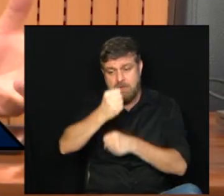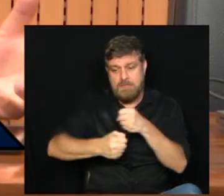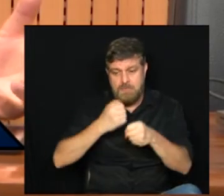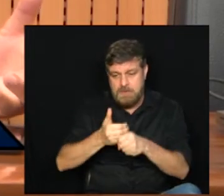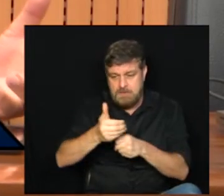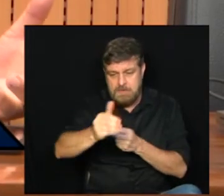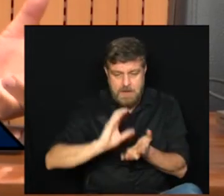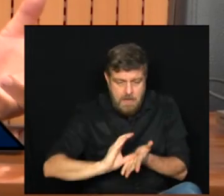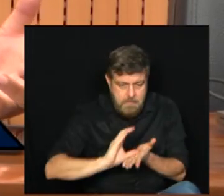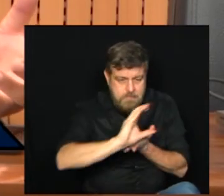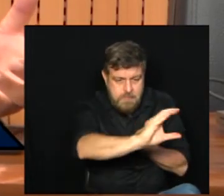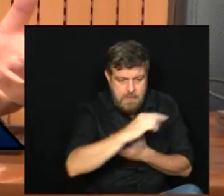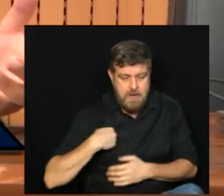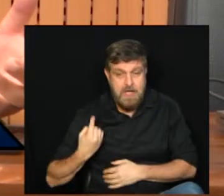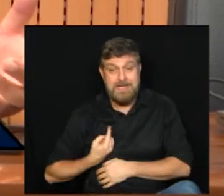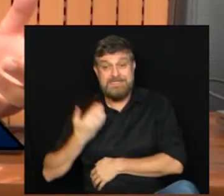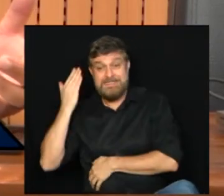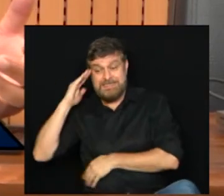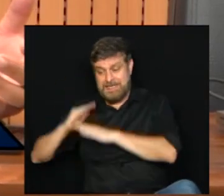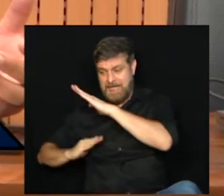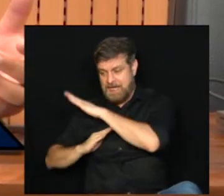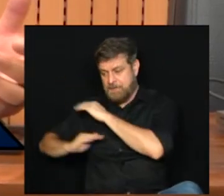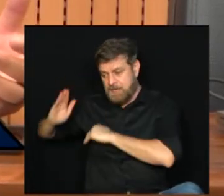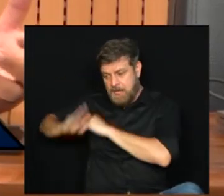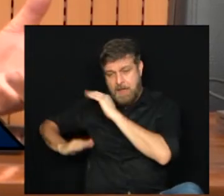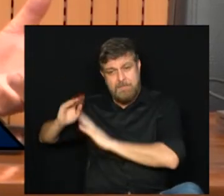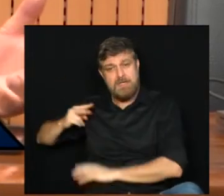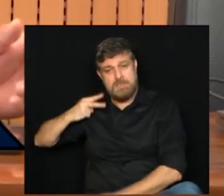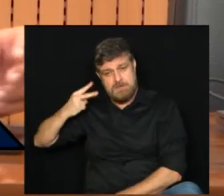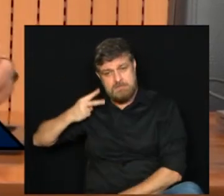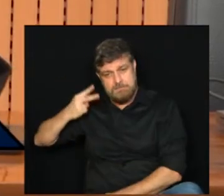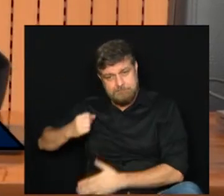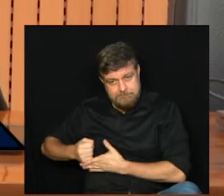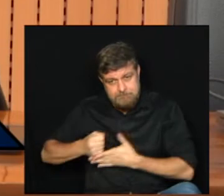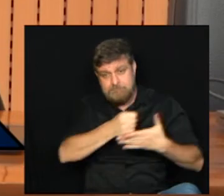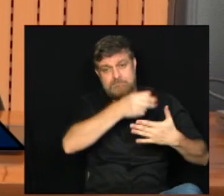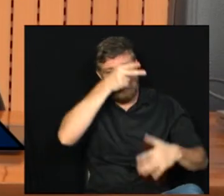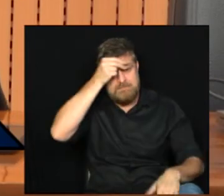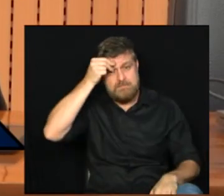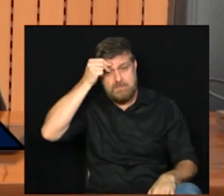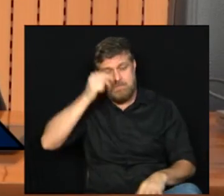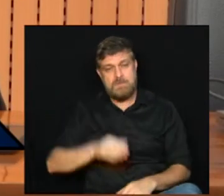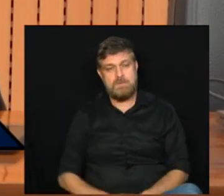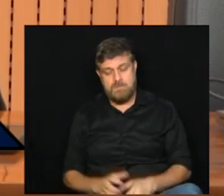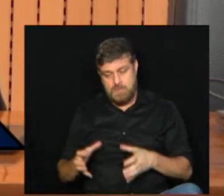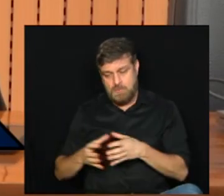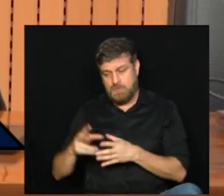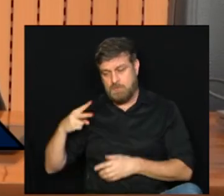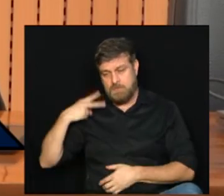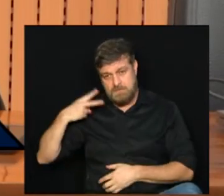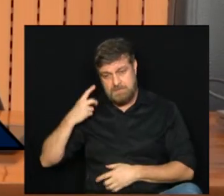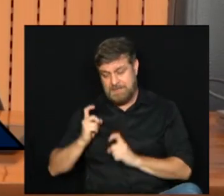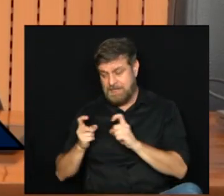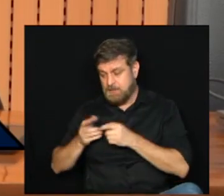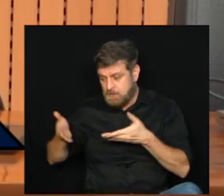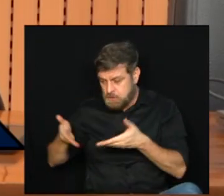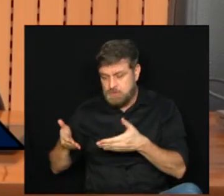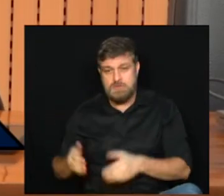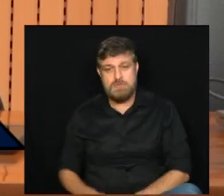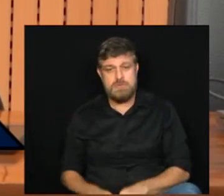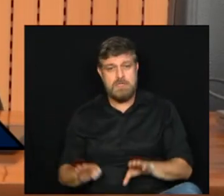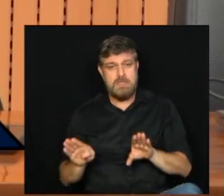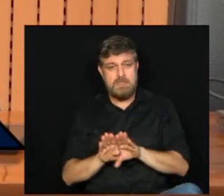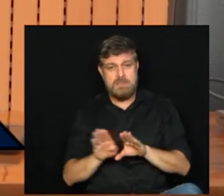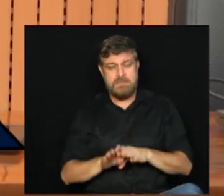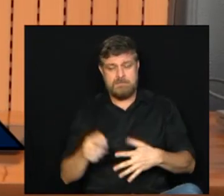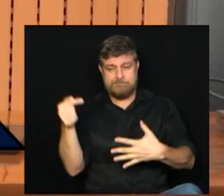uma contribuição relevante da Câmara dos Vereadores e desta comissão, certamente. Quero também apontar